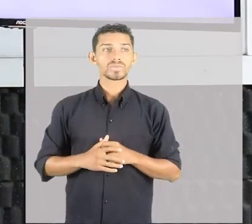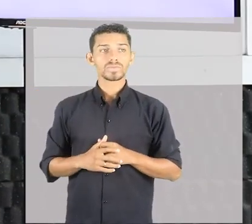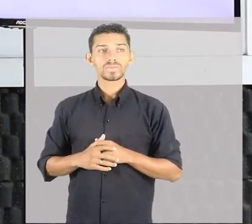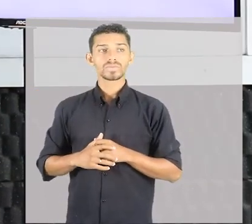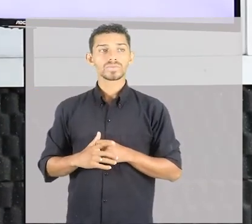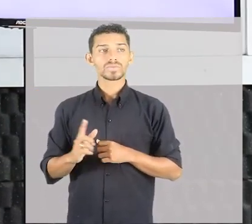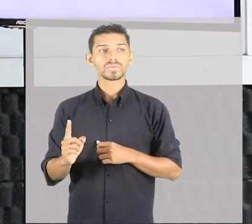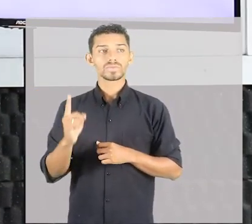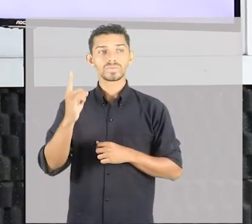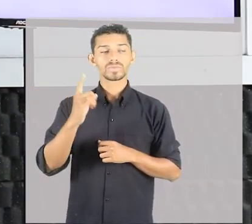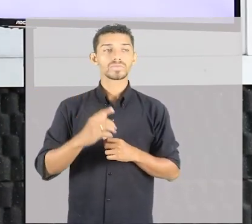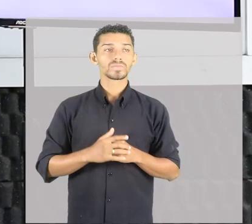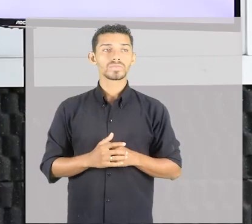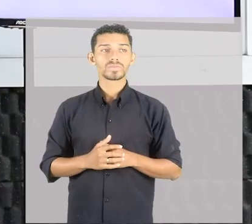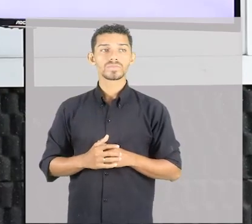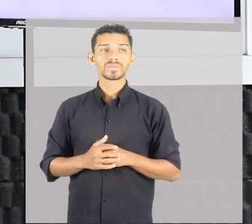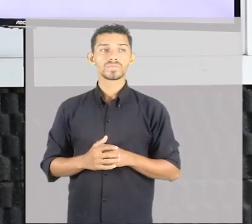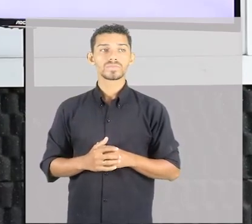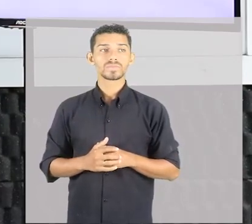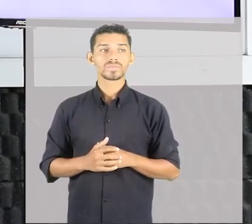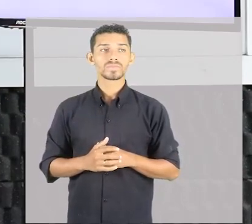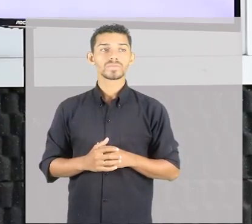1 3